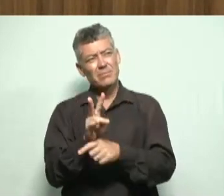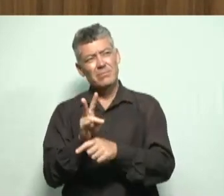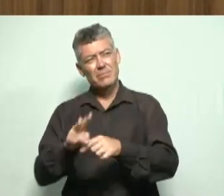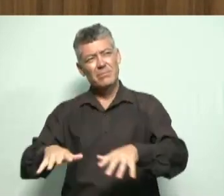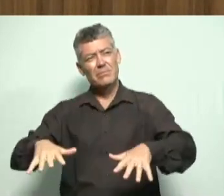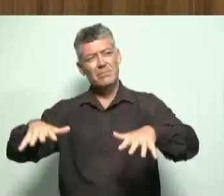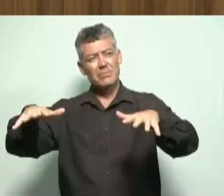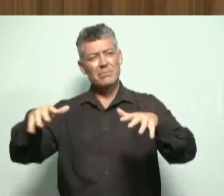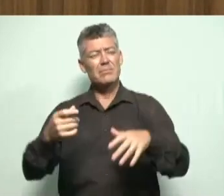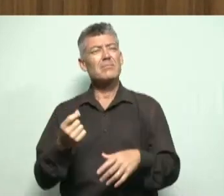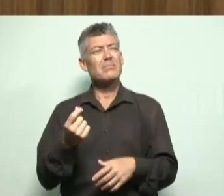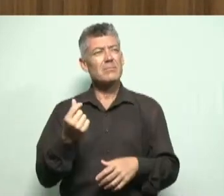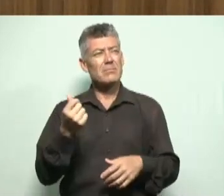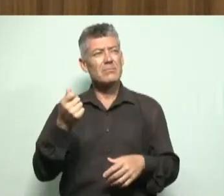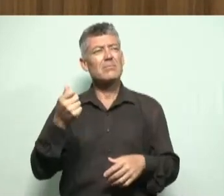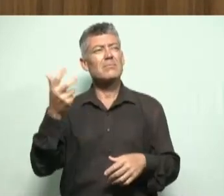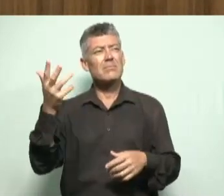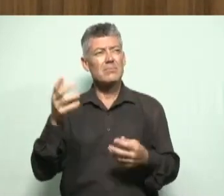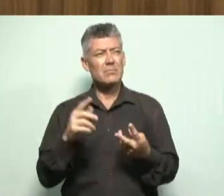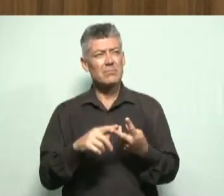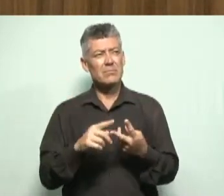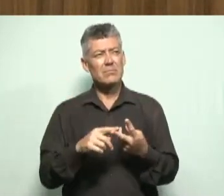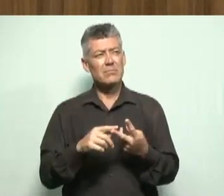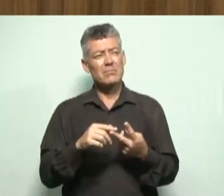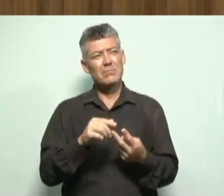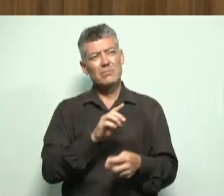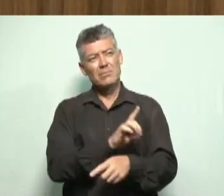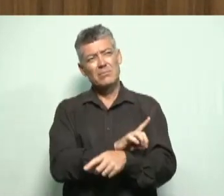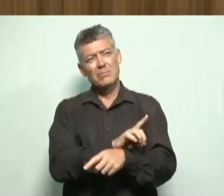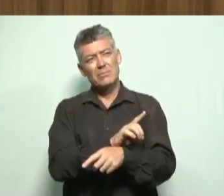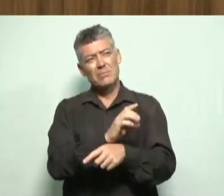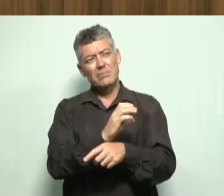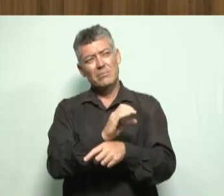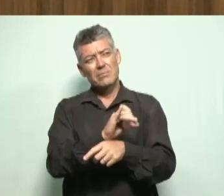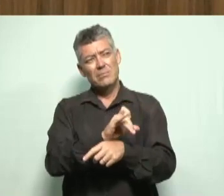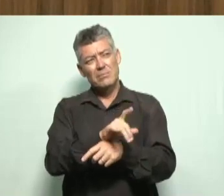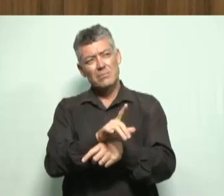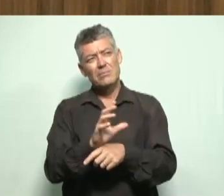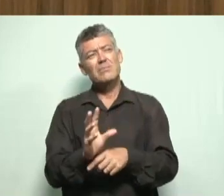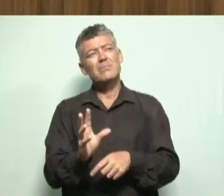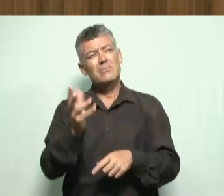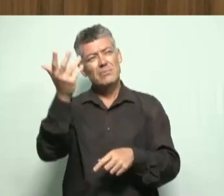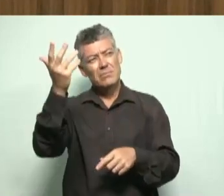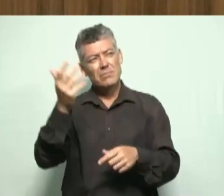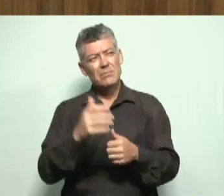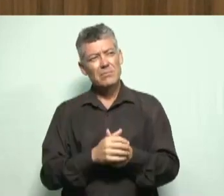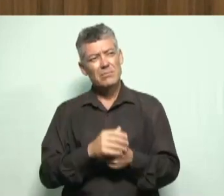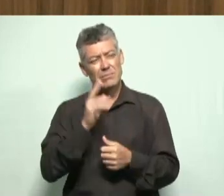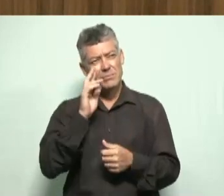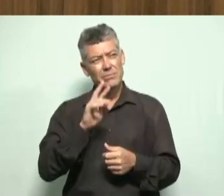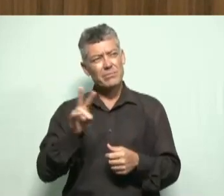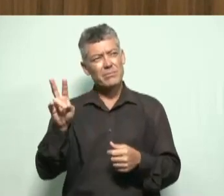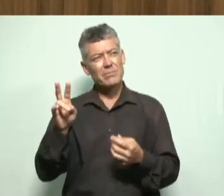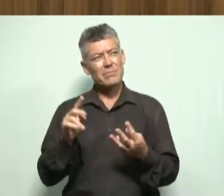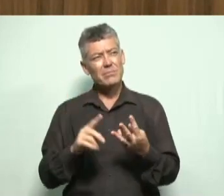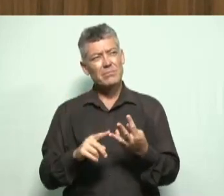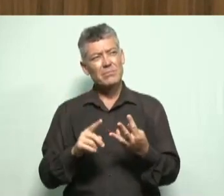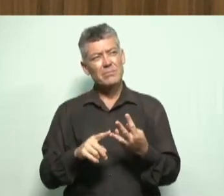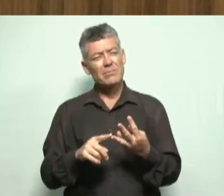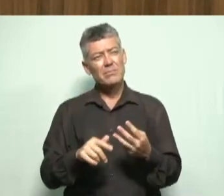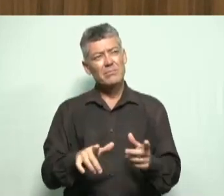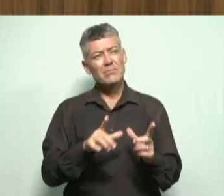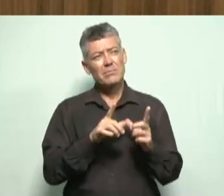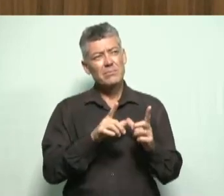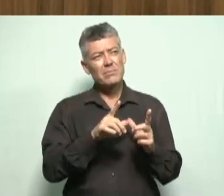alagamentos e drenagem em Natal. Defesa Civil está preparada para catástrofes, como aqui nós vimos? Como anda o